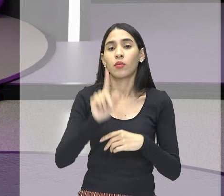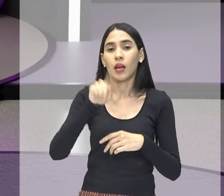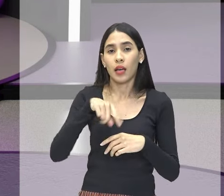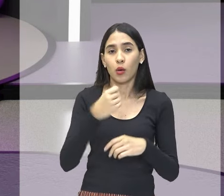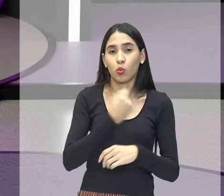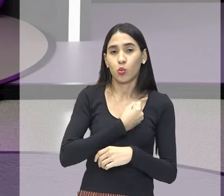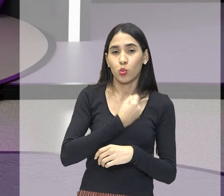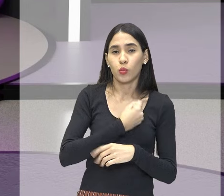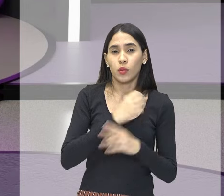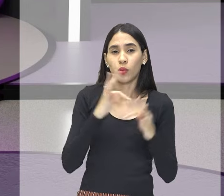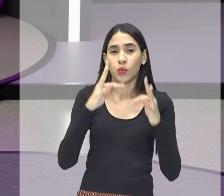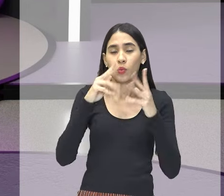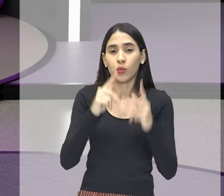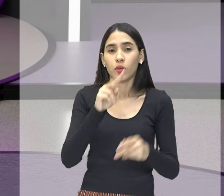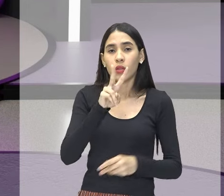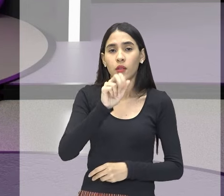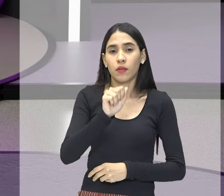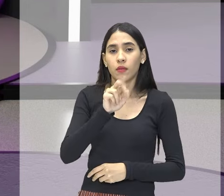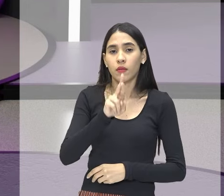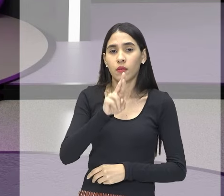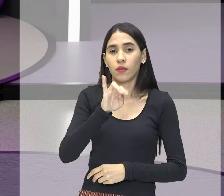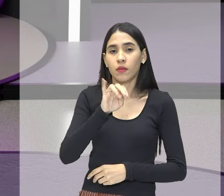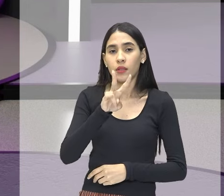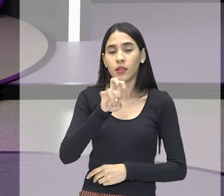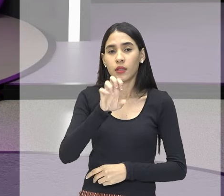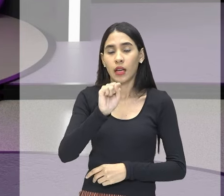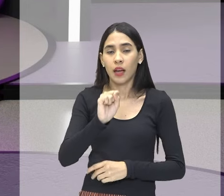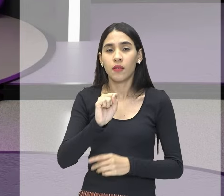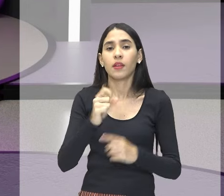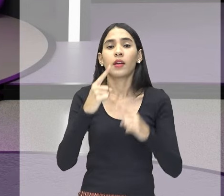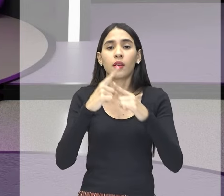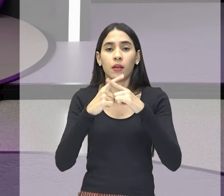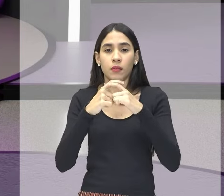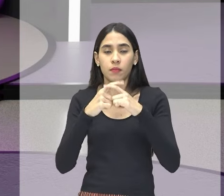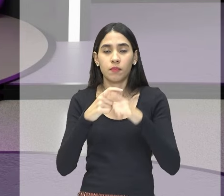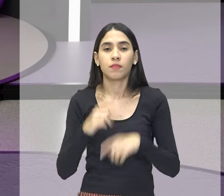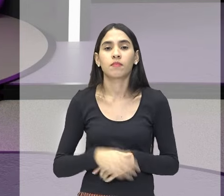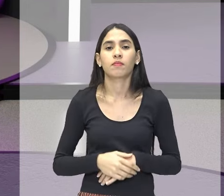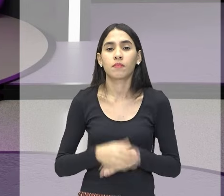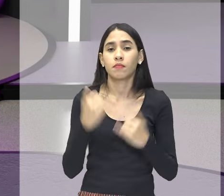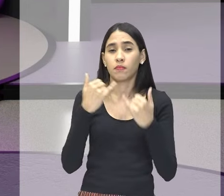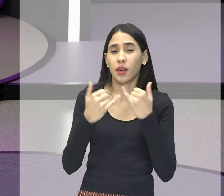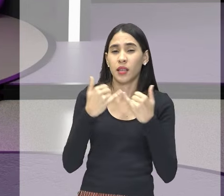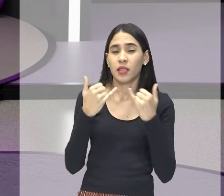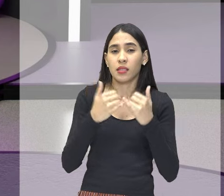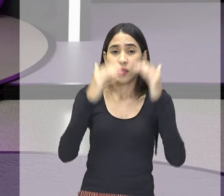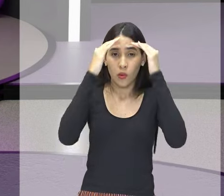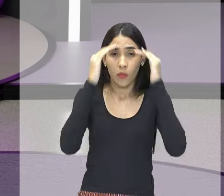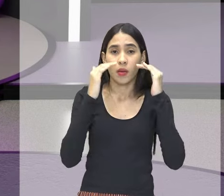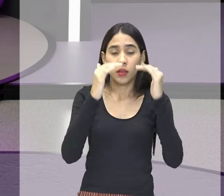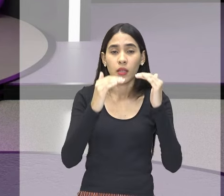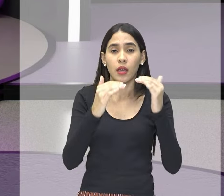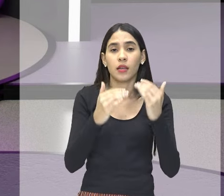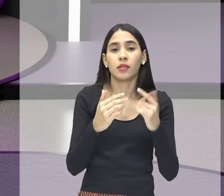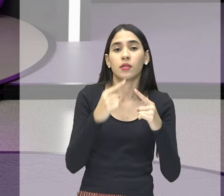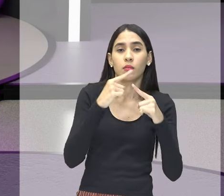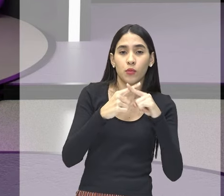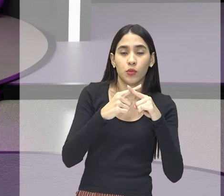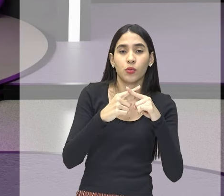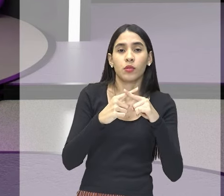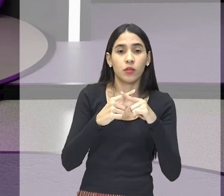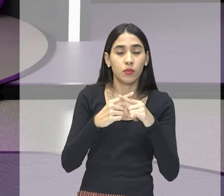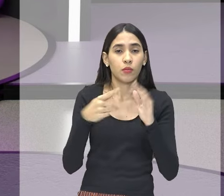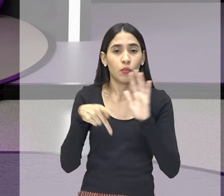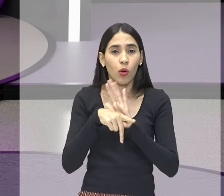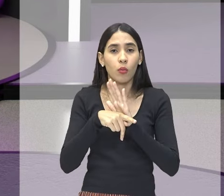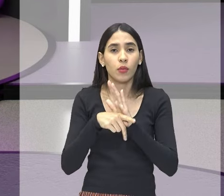com todas as variáveis multiplicadas. Variáveis semelhantes obedecem ao produto de